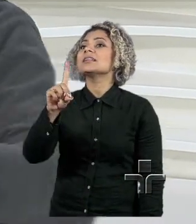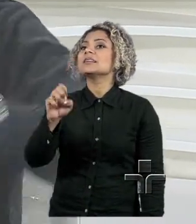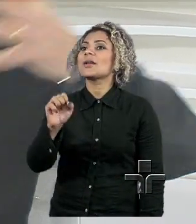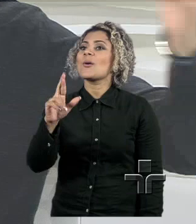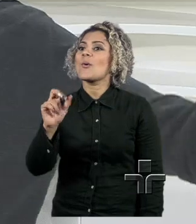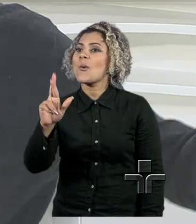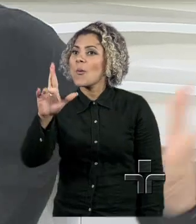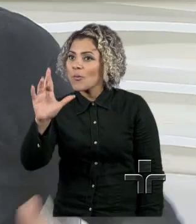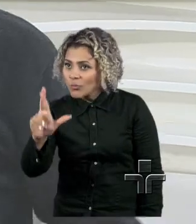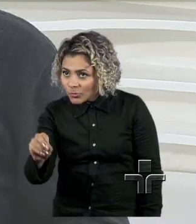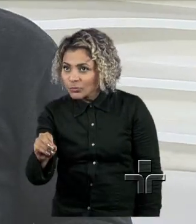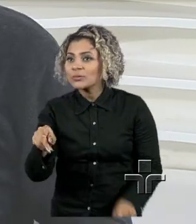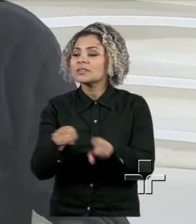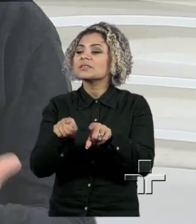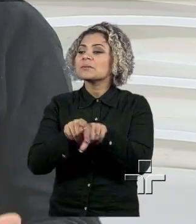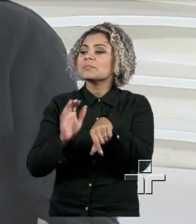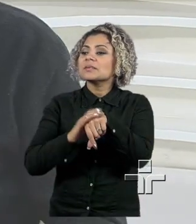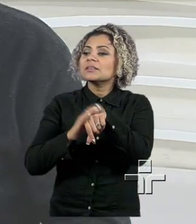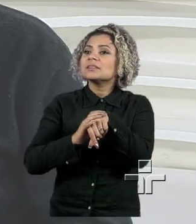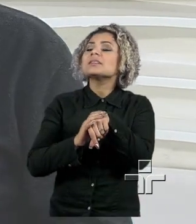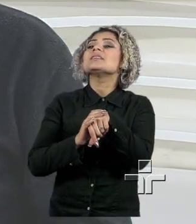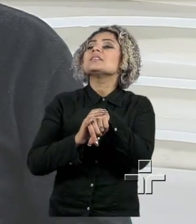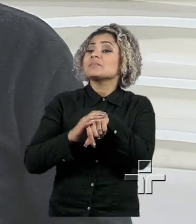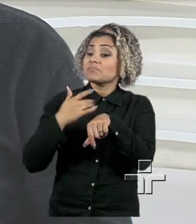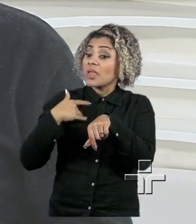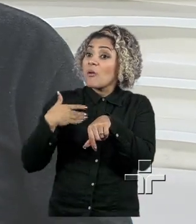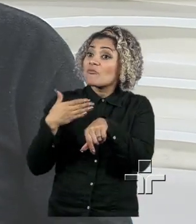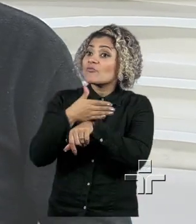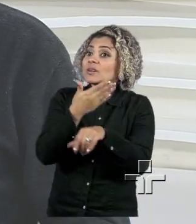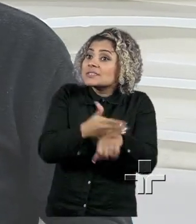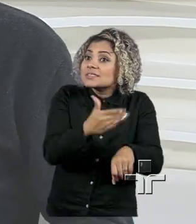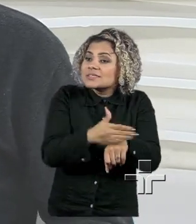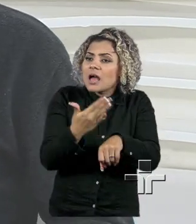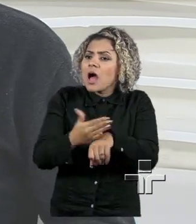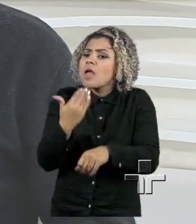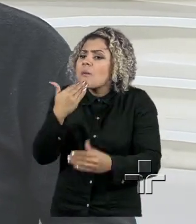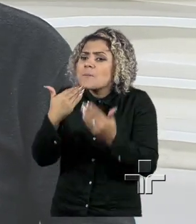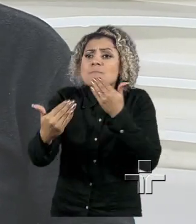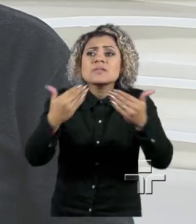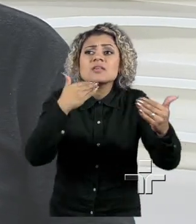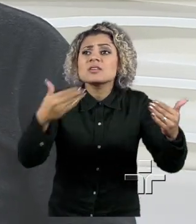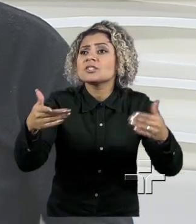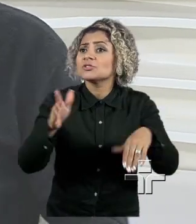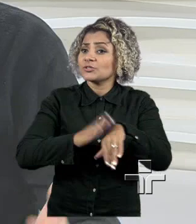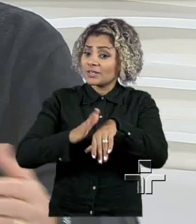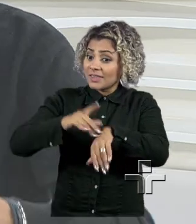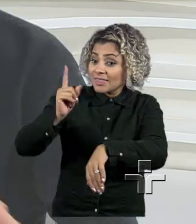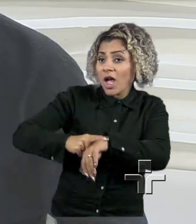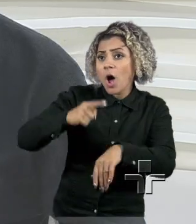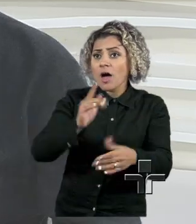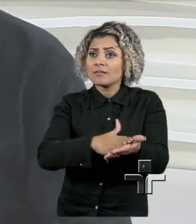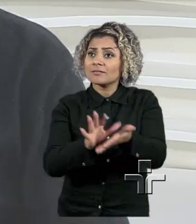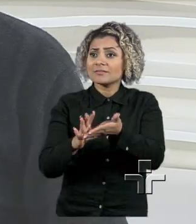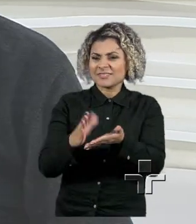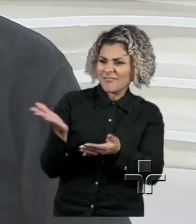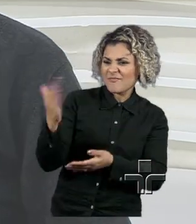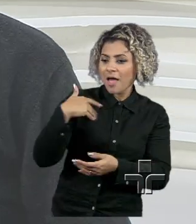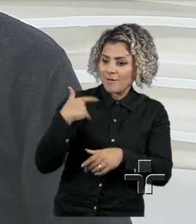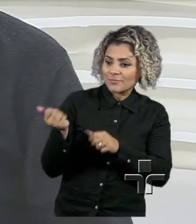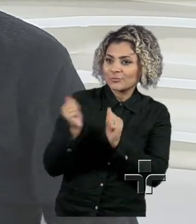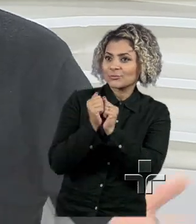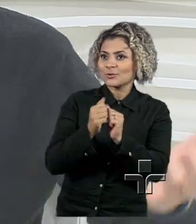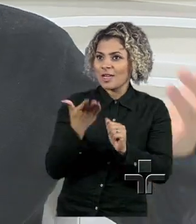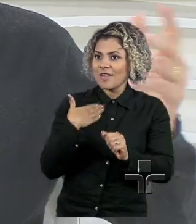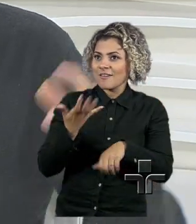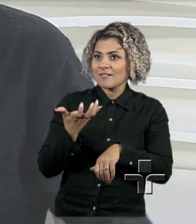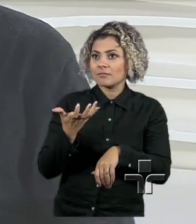Então, o Cacau é show, não sei o que lá. E um dia eu fui no ensaio. E aí pedi lá no meio da escola, né? Falei, me dá um repinique. Aí todo mundo olhou